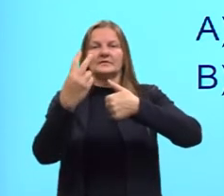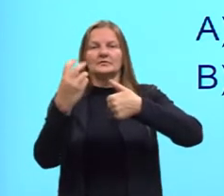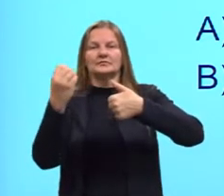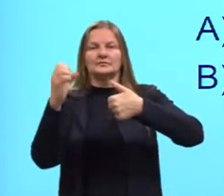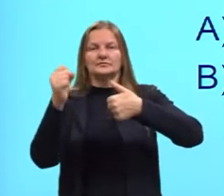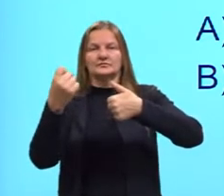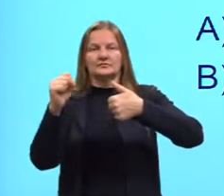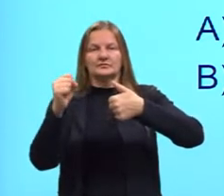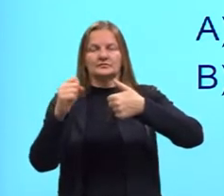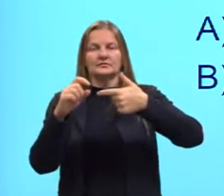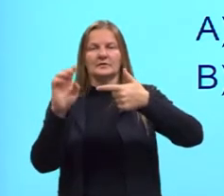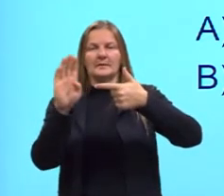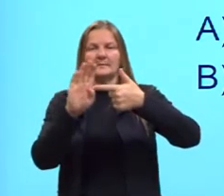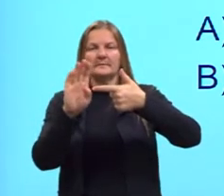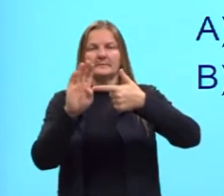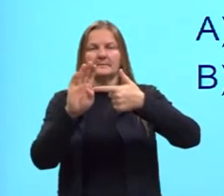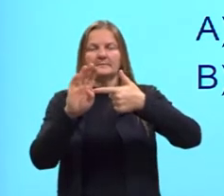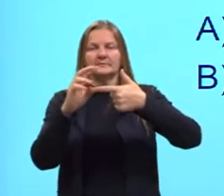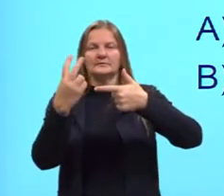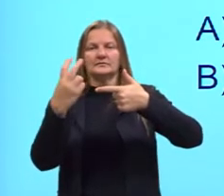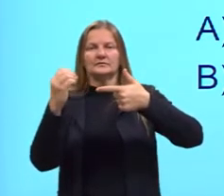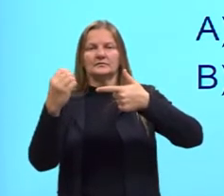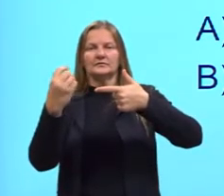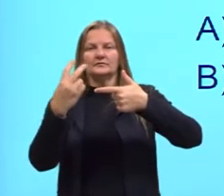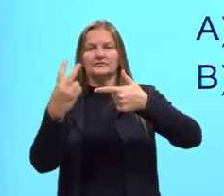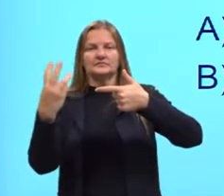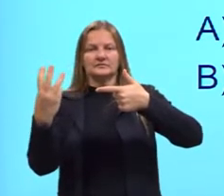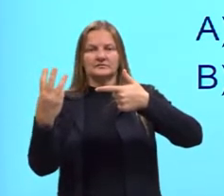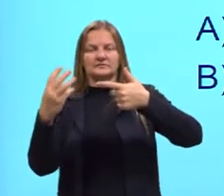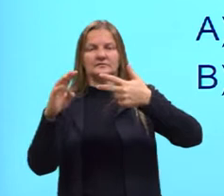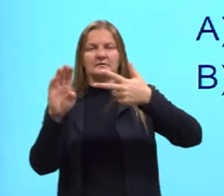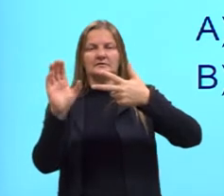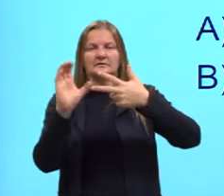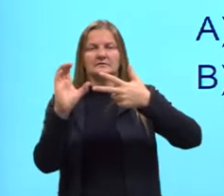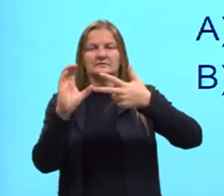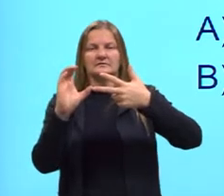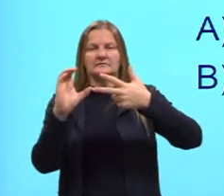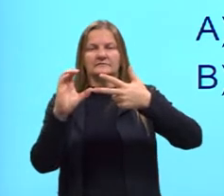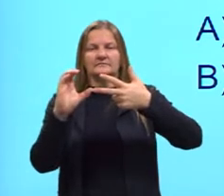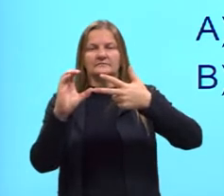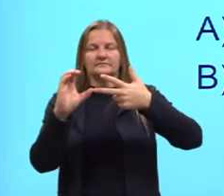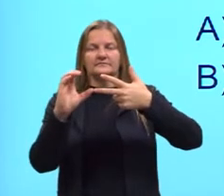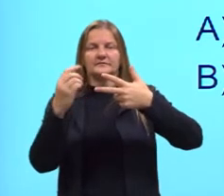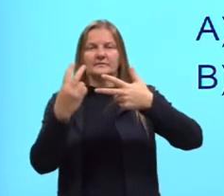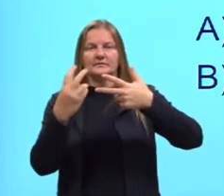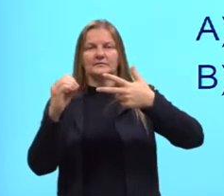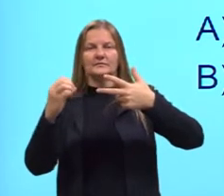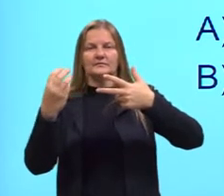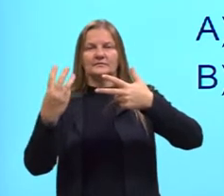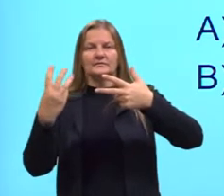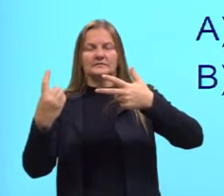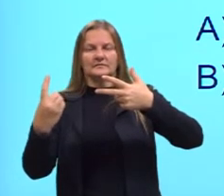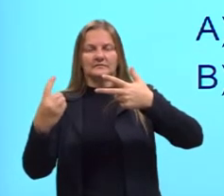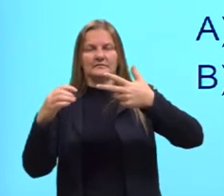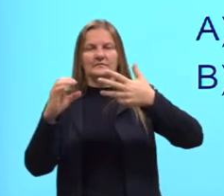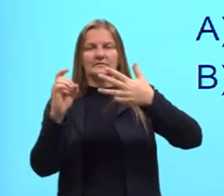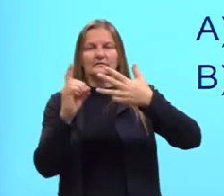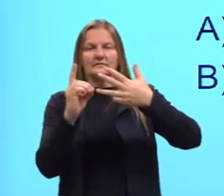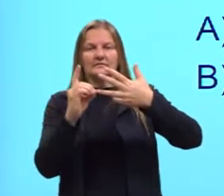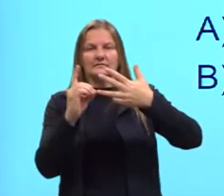2018 alternativa B 2023 alternativas e 2031